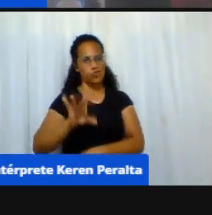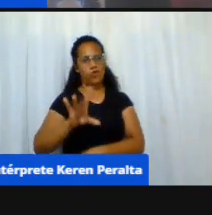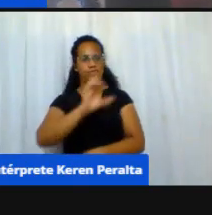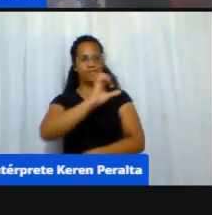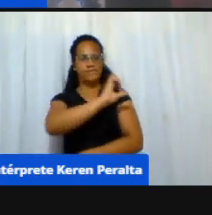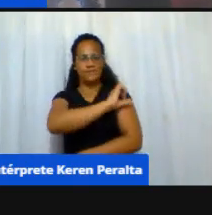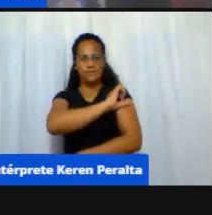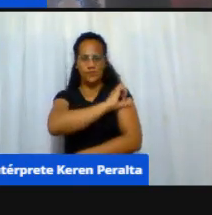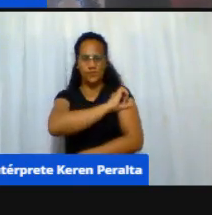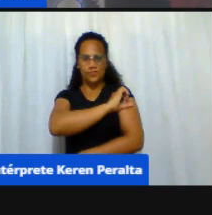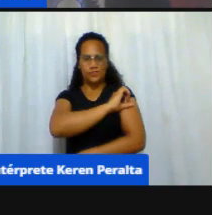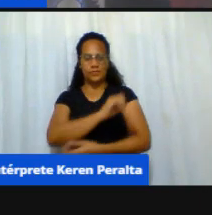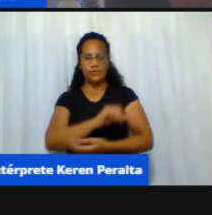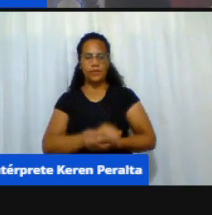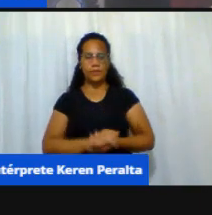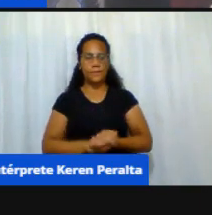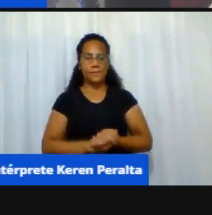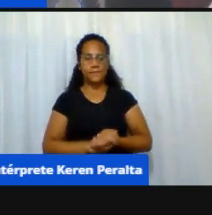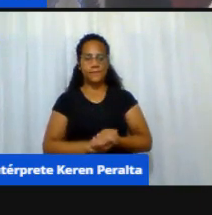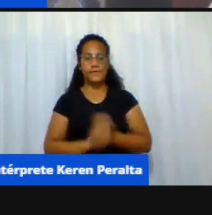não pretendemos